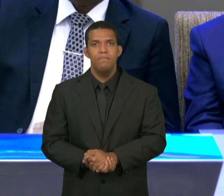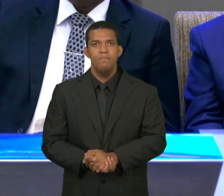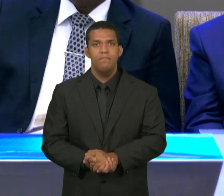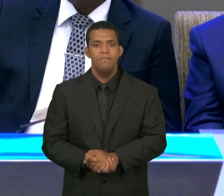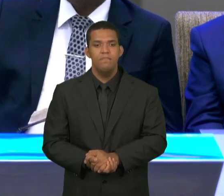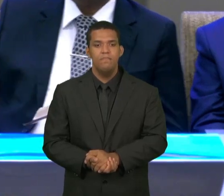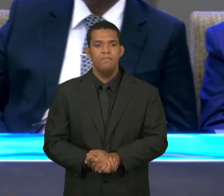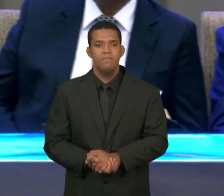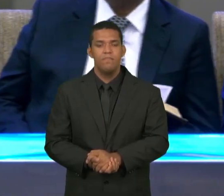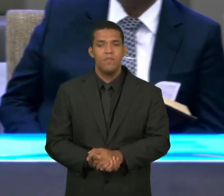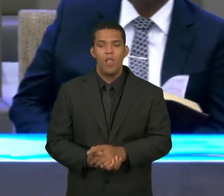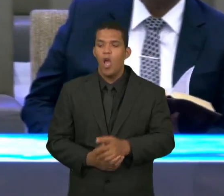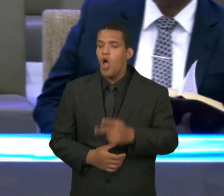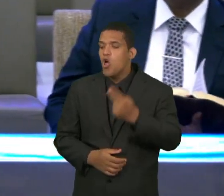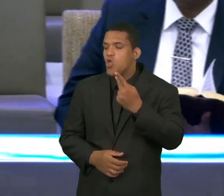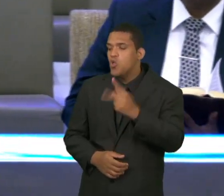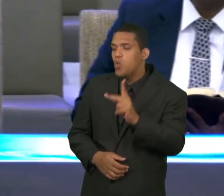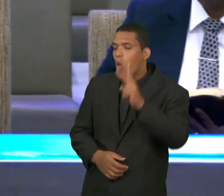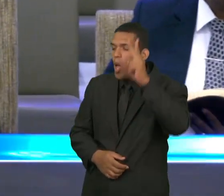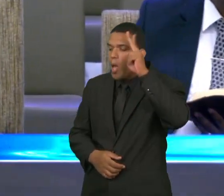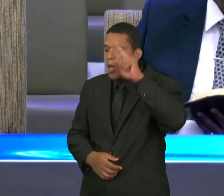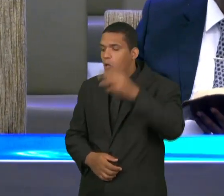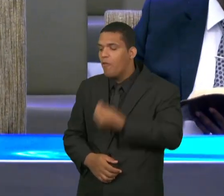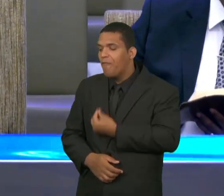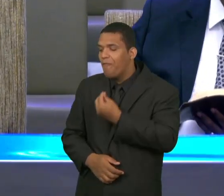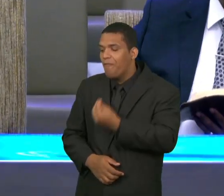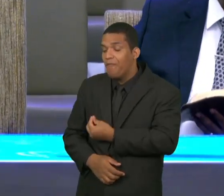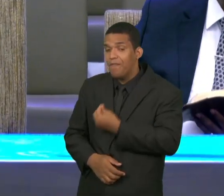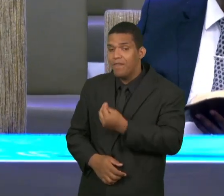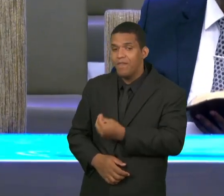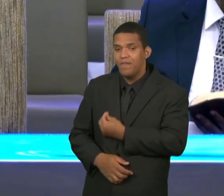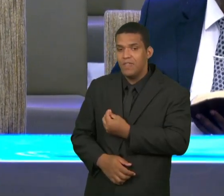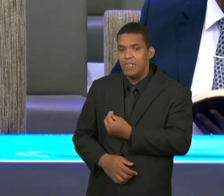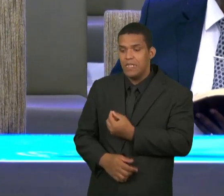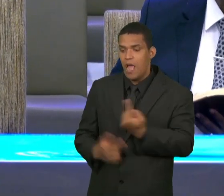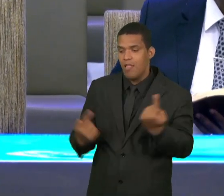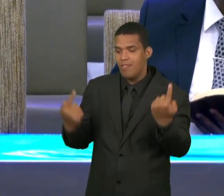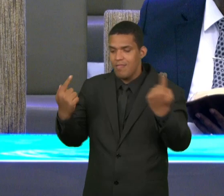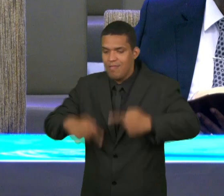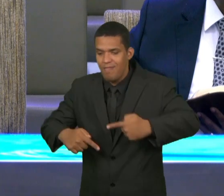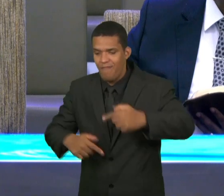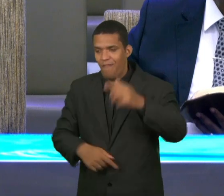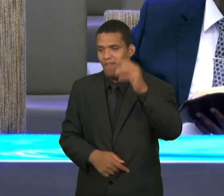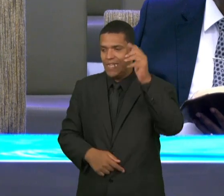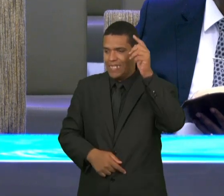Tua história, Jó, vai desafiar Satanás.